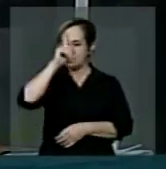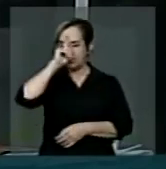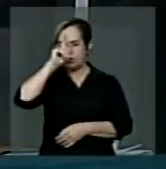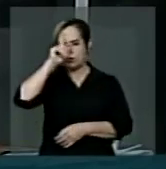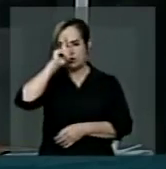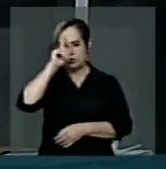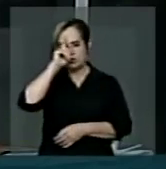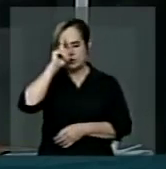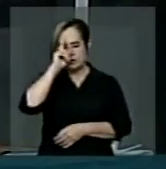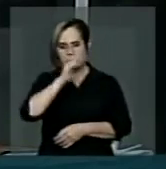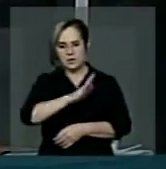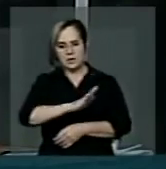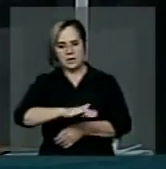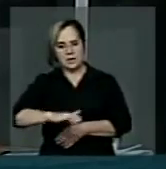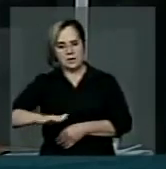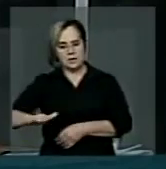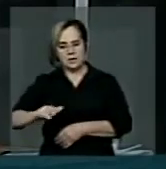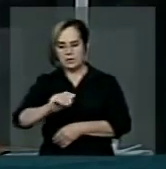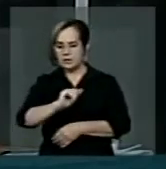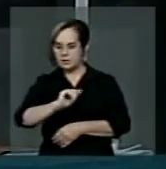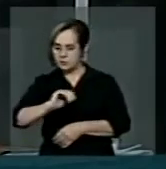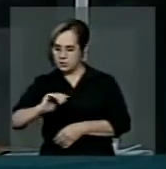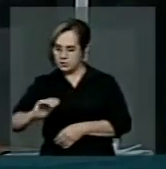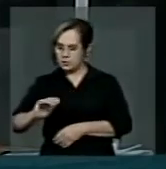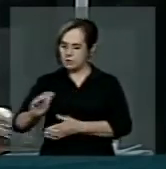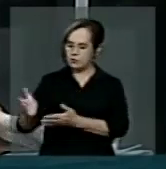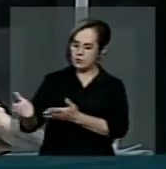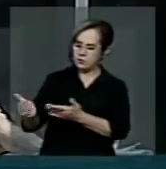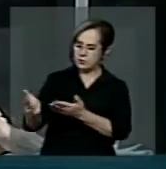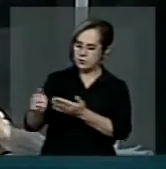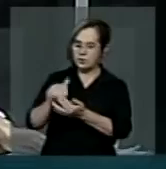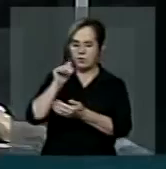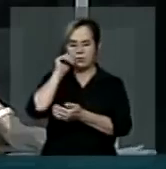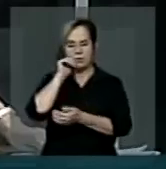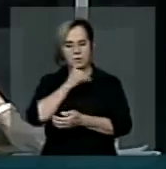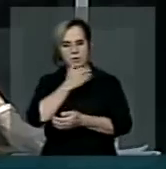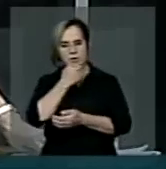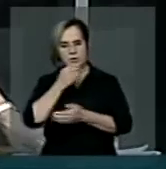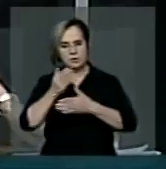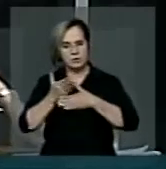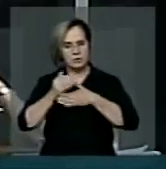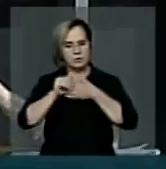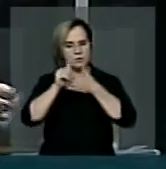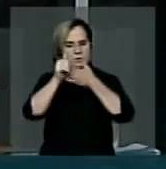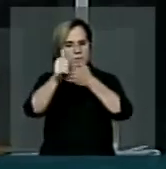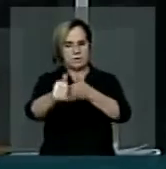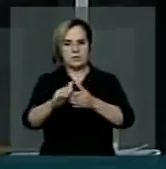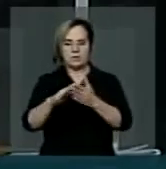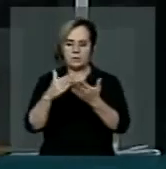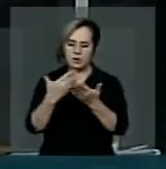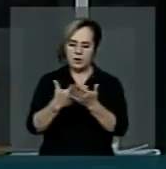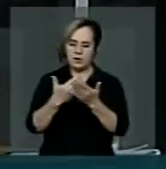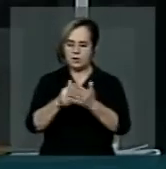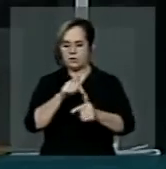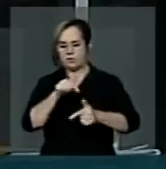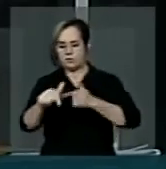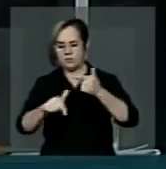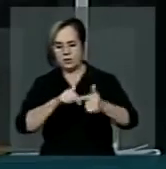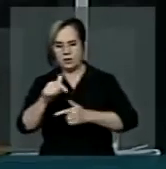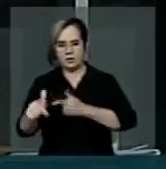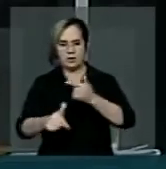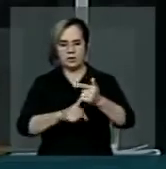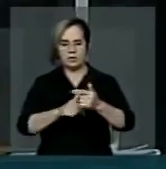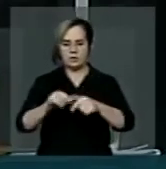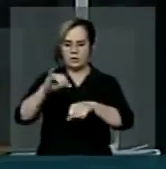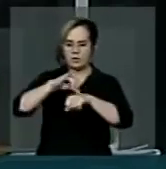as crianças, os jovens, as mulheres, os homens para as escolas, para o trabalho, para os